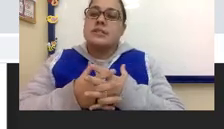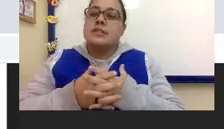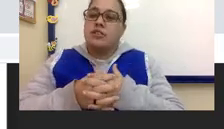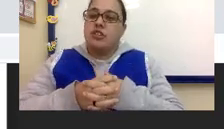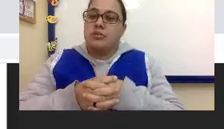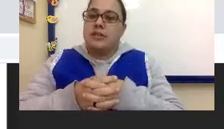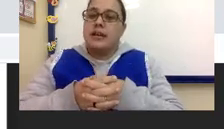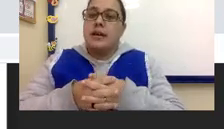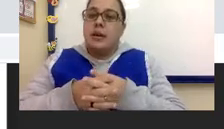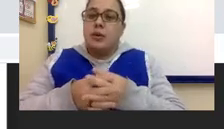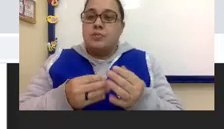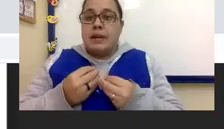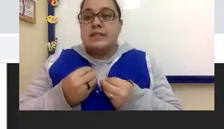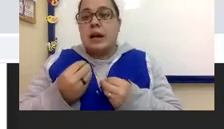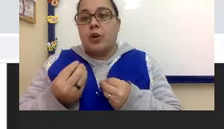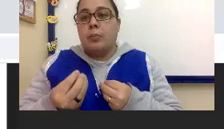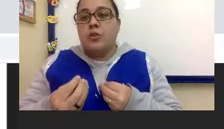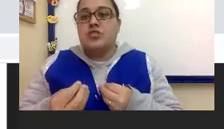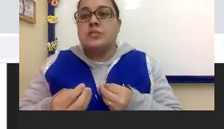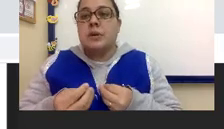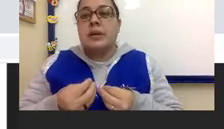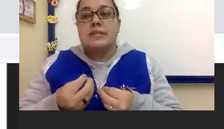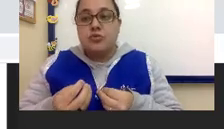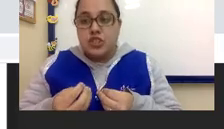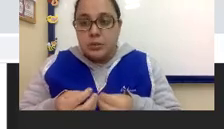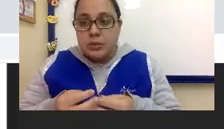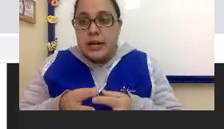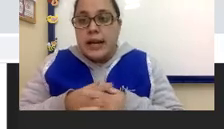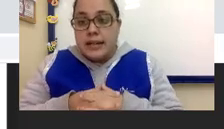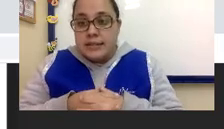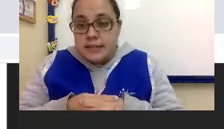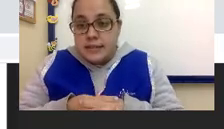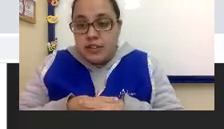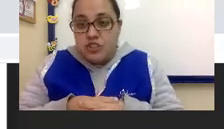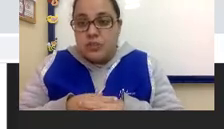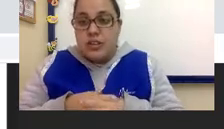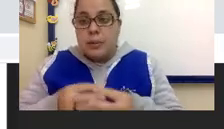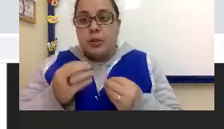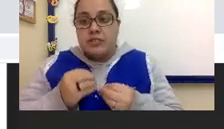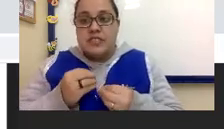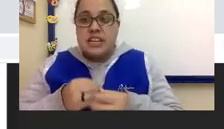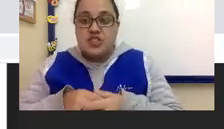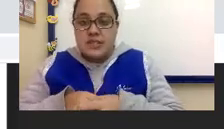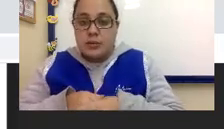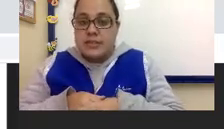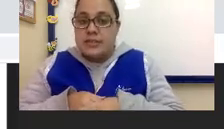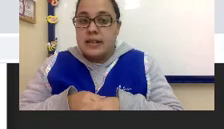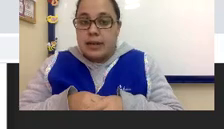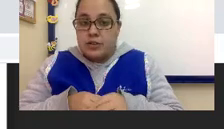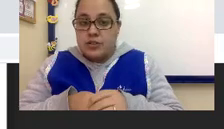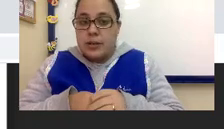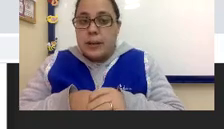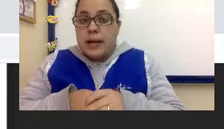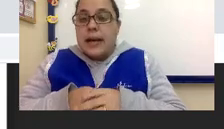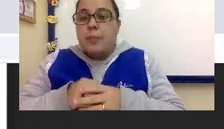tinham esses dentinhos, né? Os bebês, né, logo após o desmame, eles não tinham esses dentinhos aí para poder fazer a ingestão desses